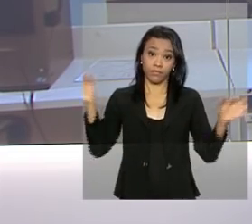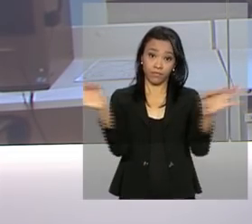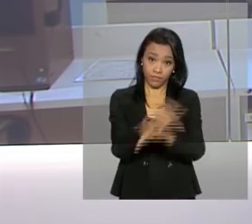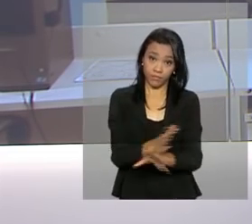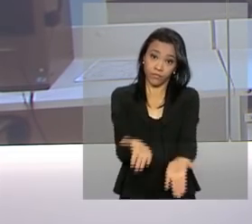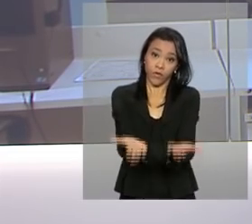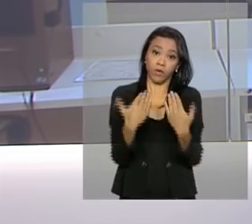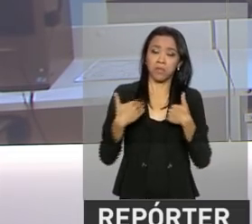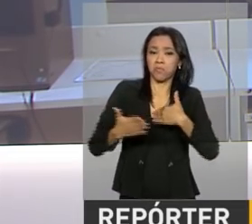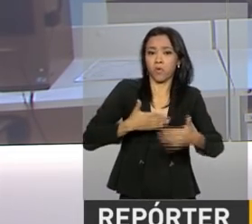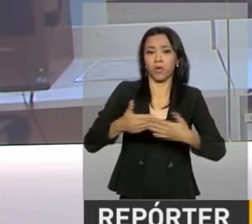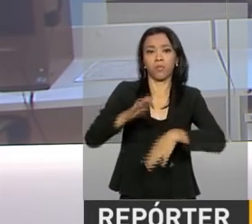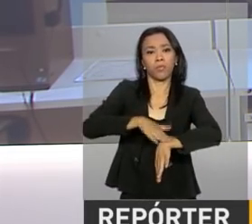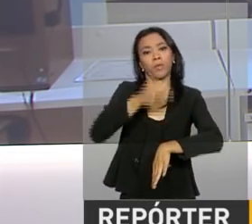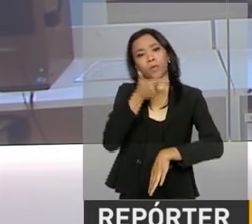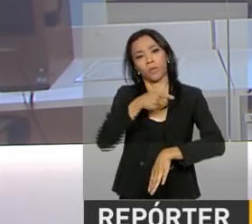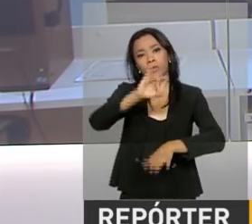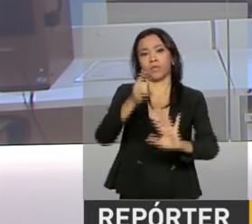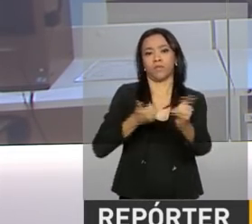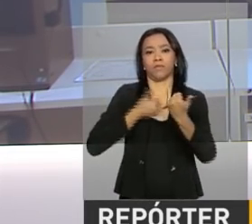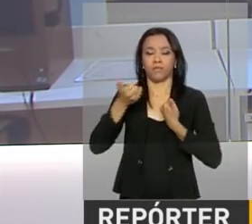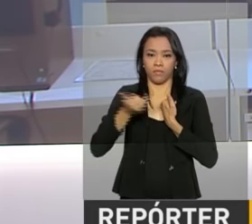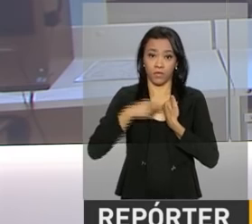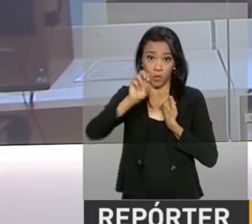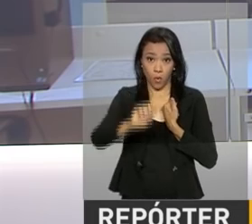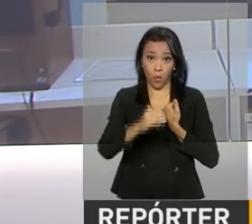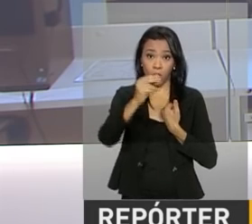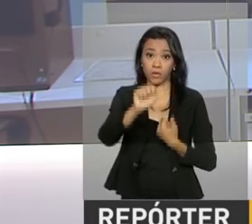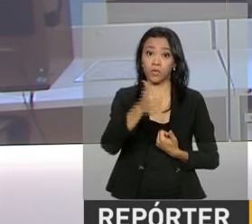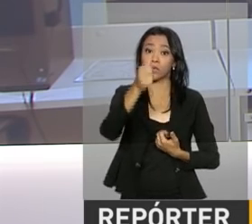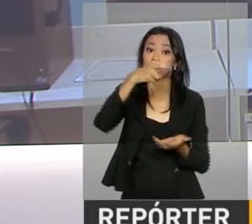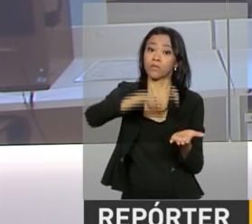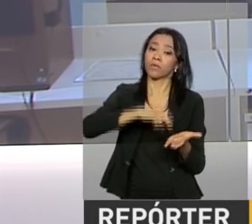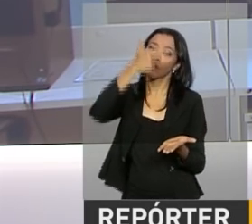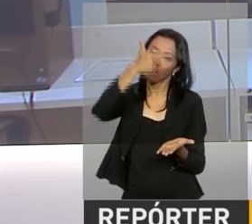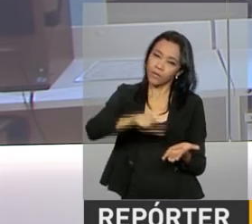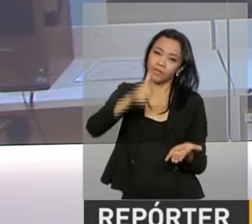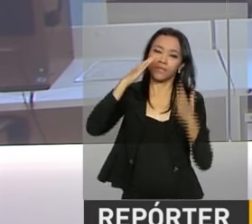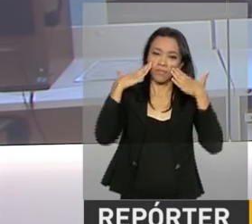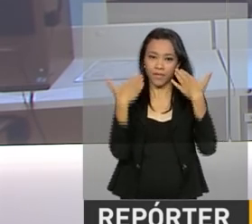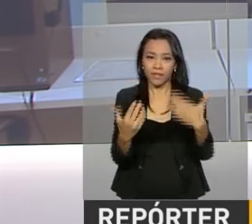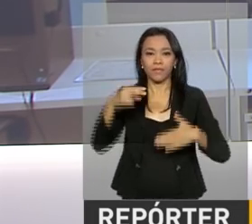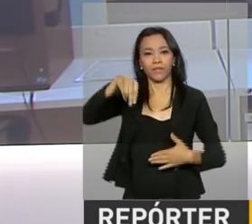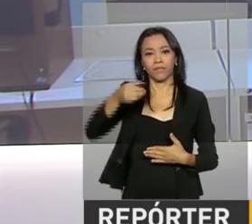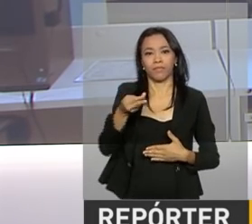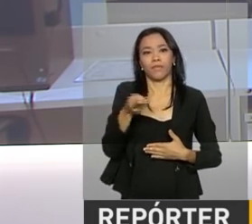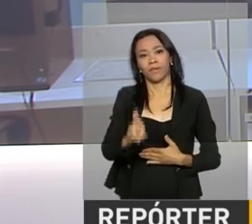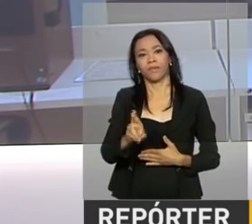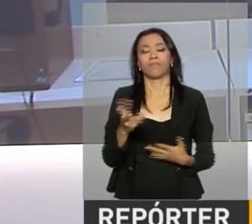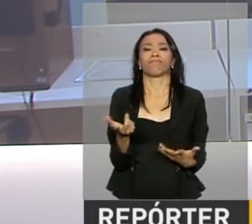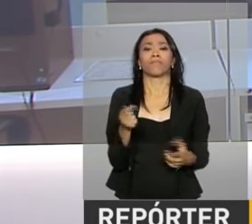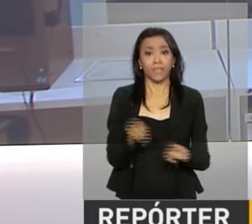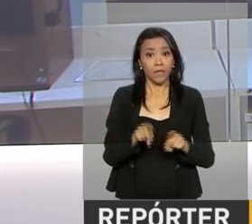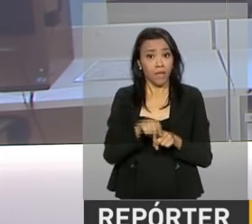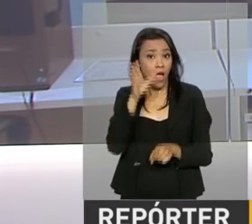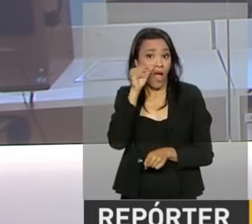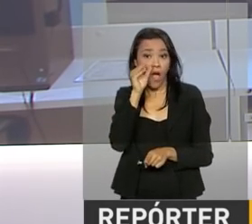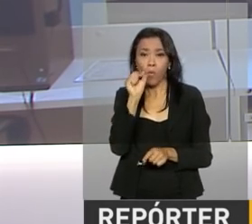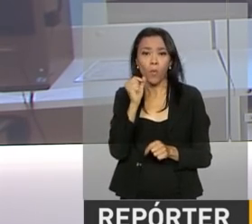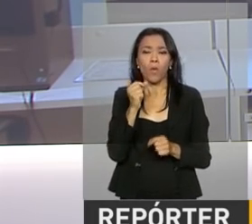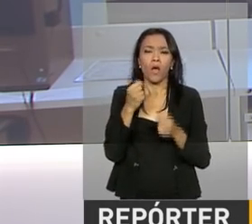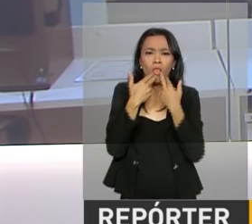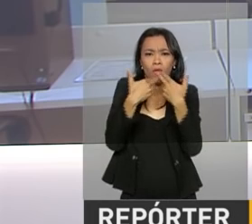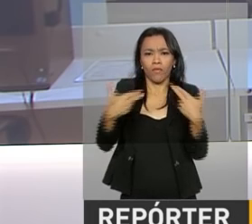aqui, podemos voltar a qualquer momento com outras informações ou às 11 da manhã na próxima edição do Repórter NBR. Você pode acompanhar também